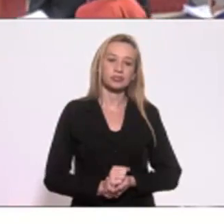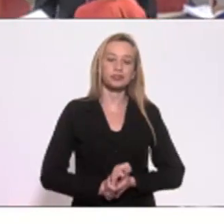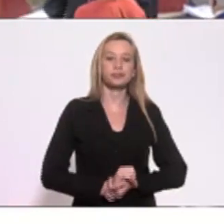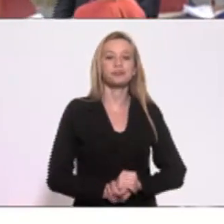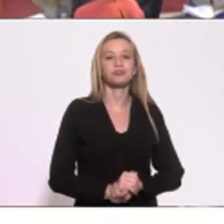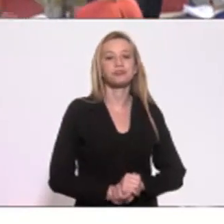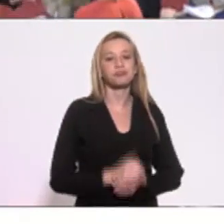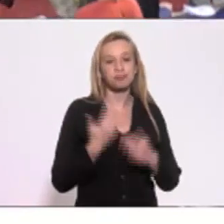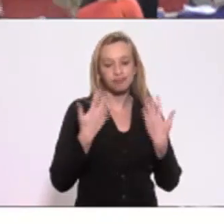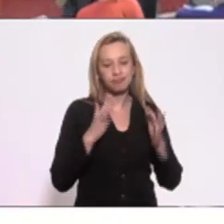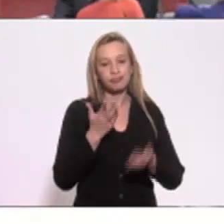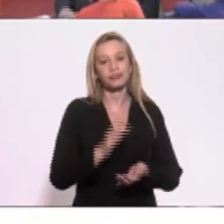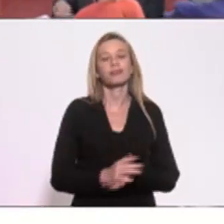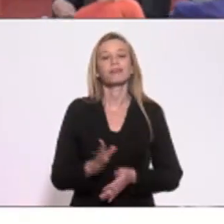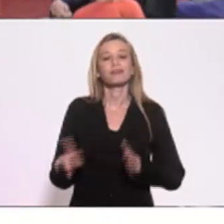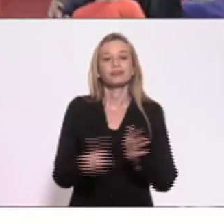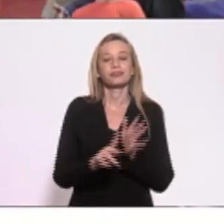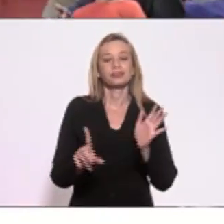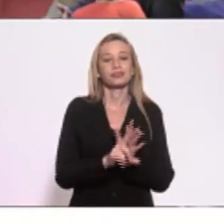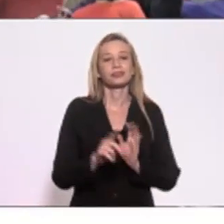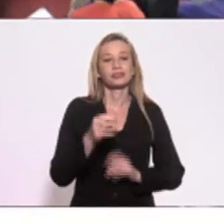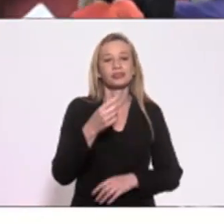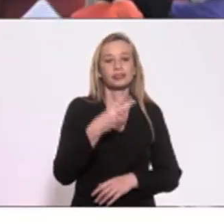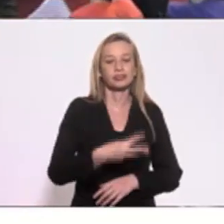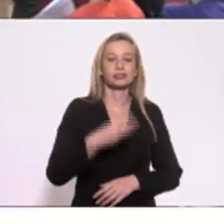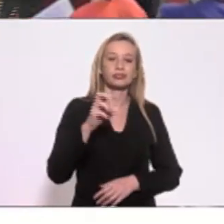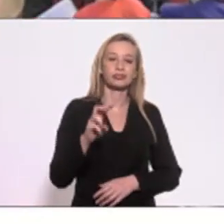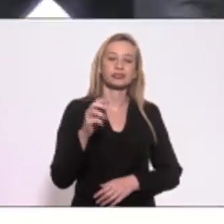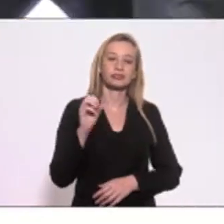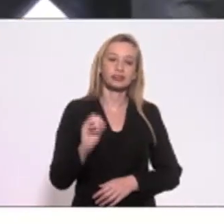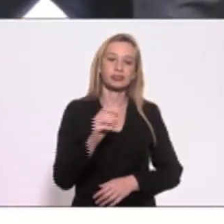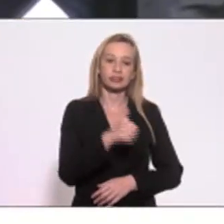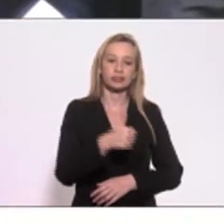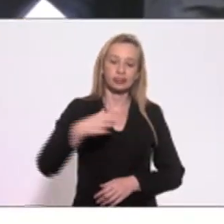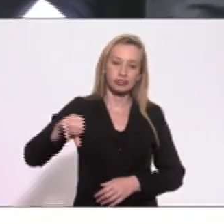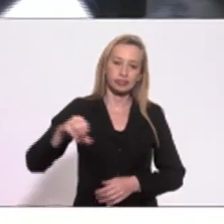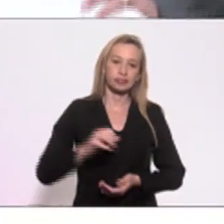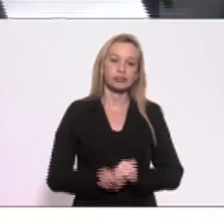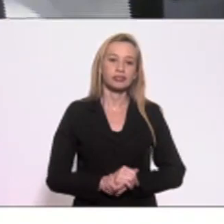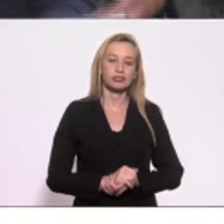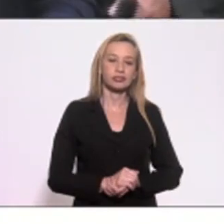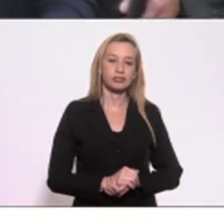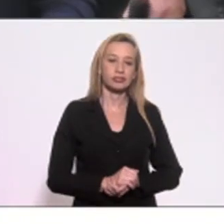Parabéns. Projeto de lei 350, 2019.